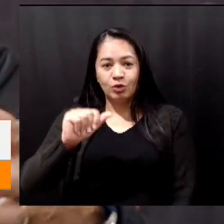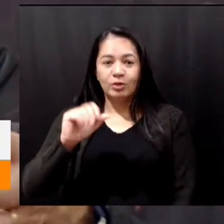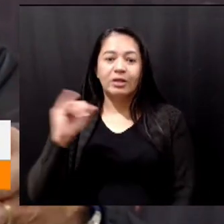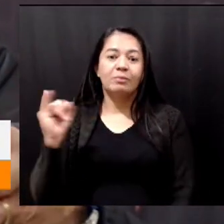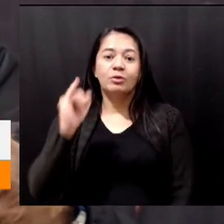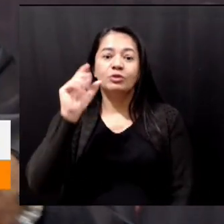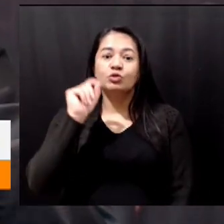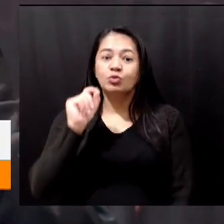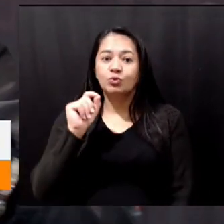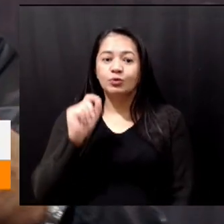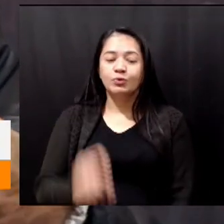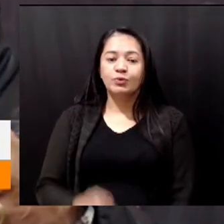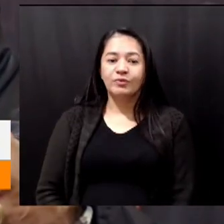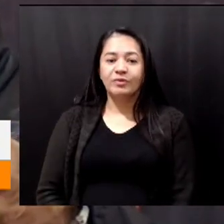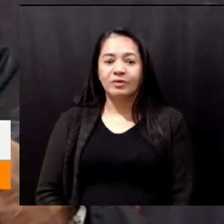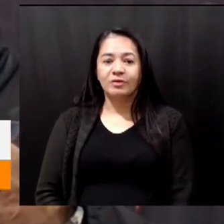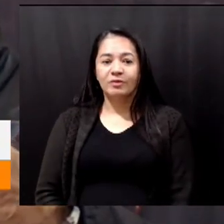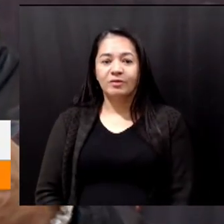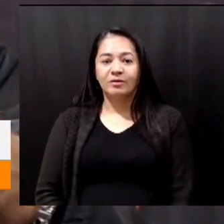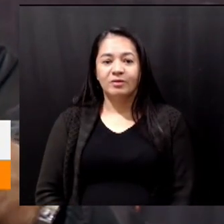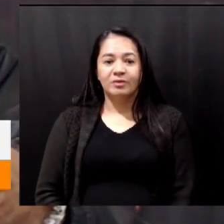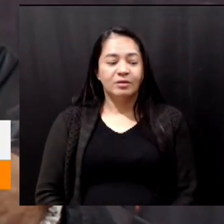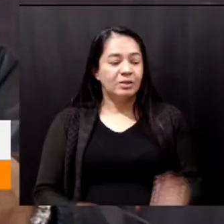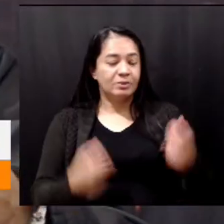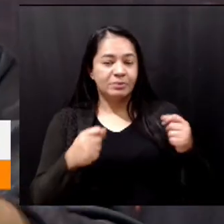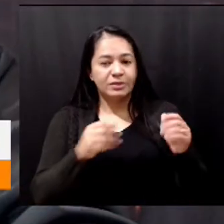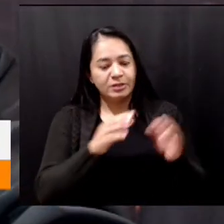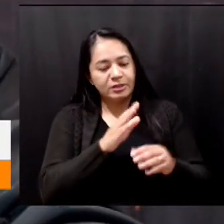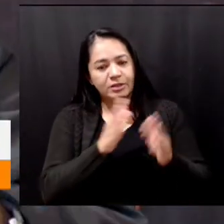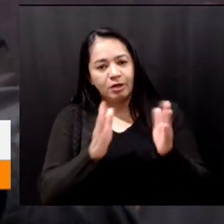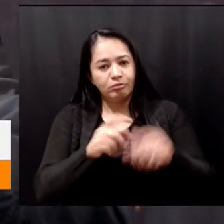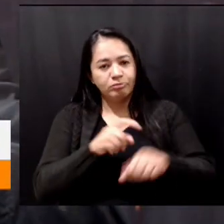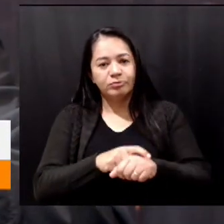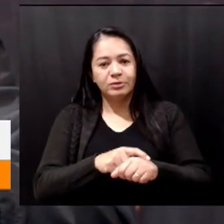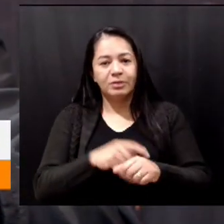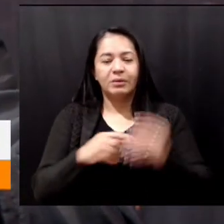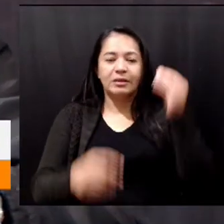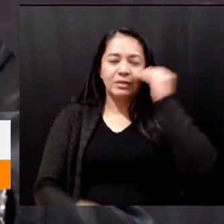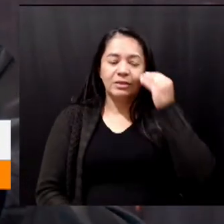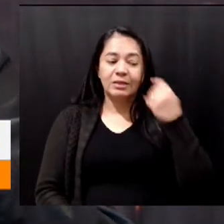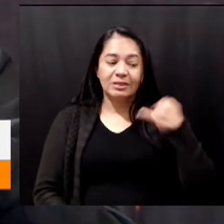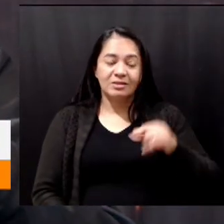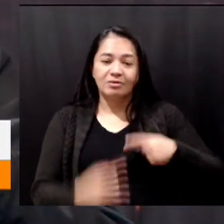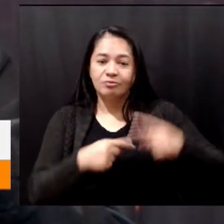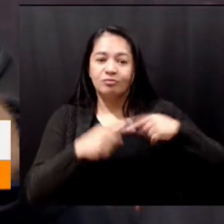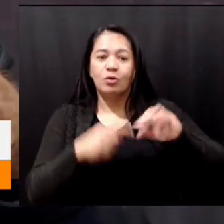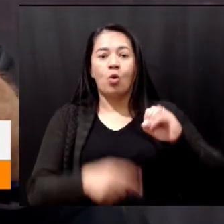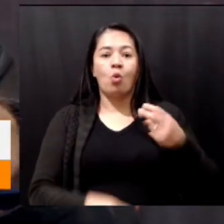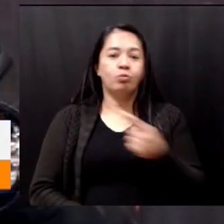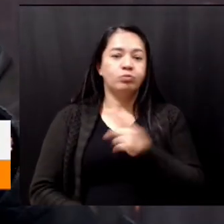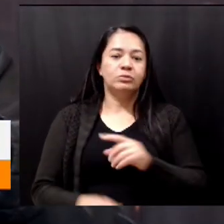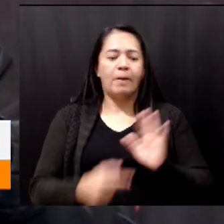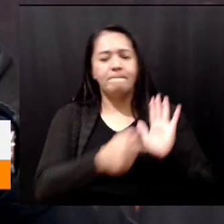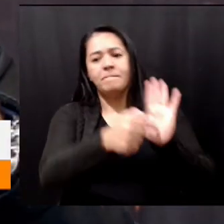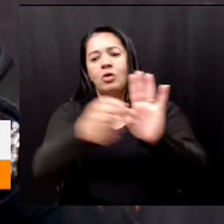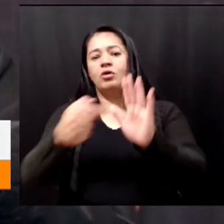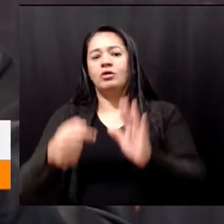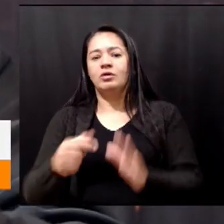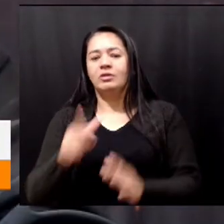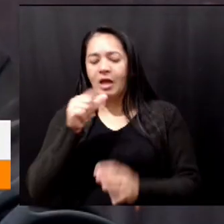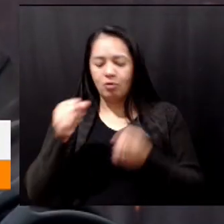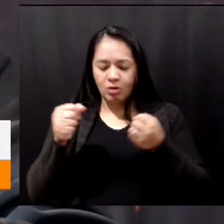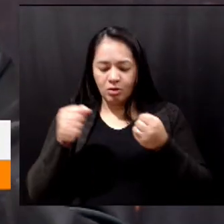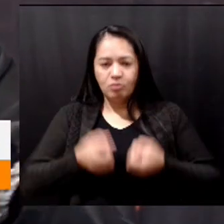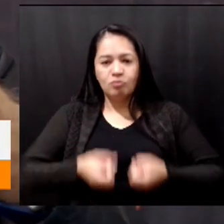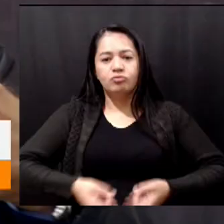para ele testar se ele vai crescer ou não. Expõe ele, joga ele na água, vê se ele sai nadando. Então a incubadora faz os primeiros